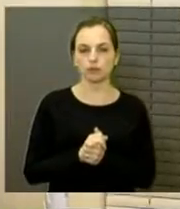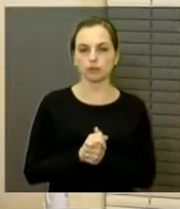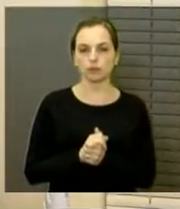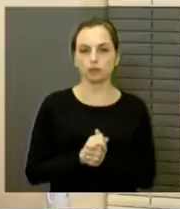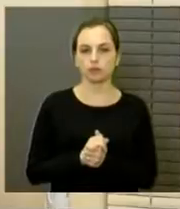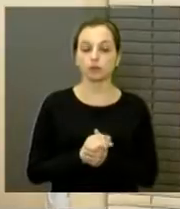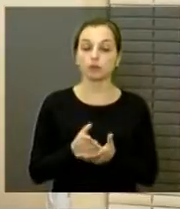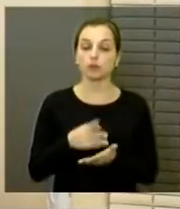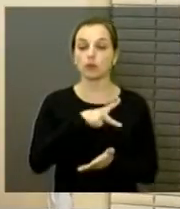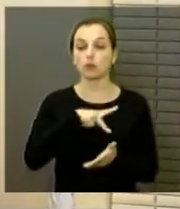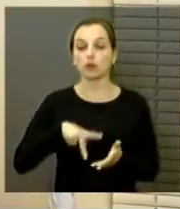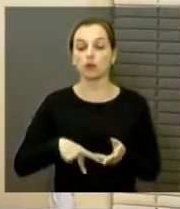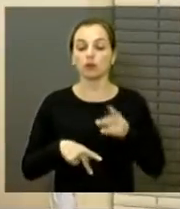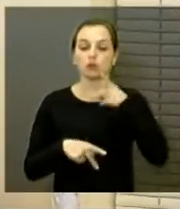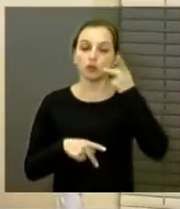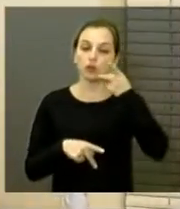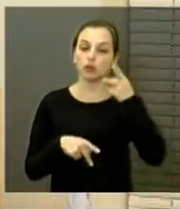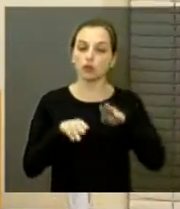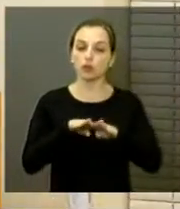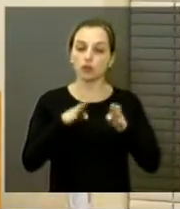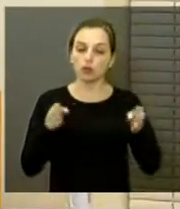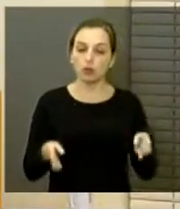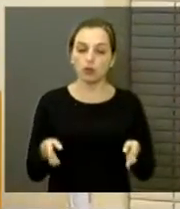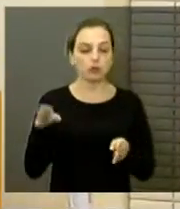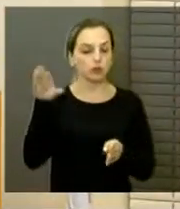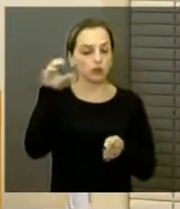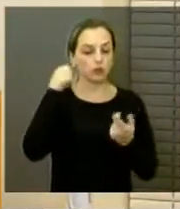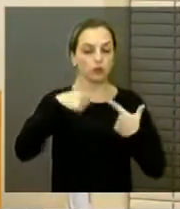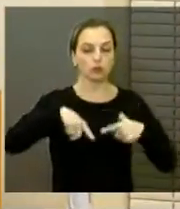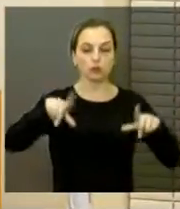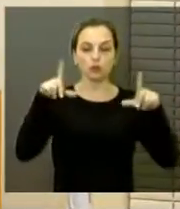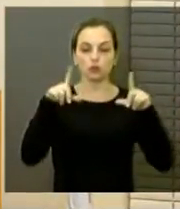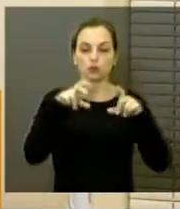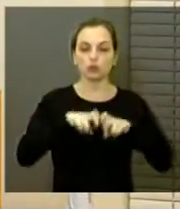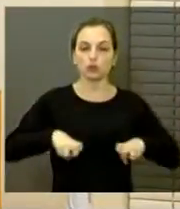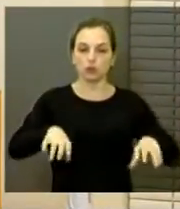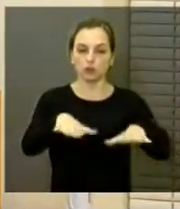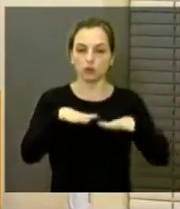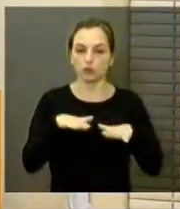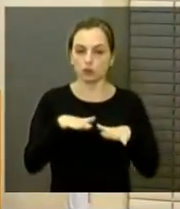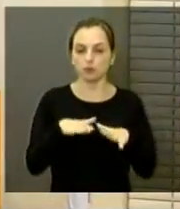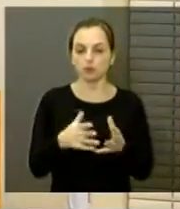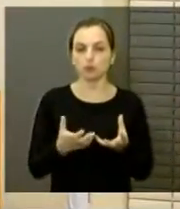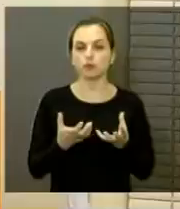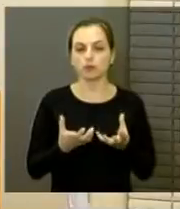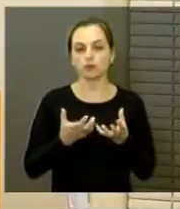Senhor presidente, senhores vereadores, a mesa, quem nos ouve, nos assiste o plenário. Quero,